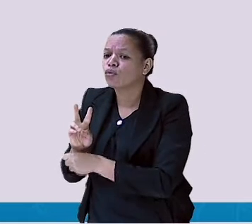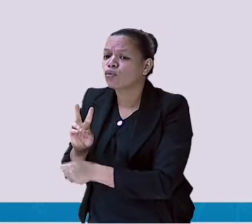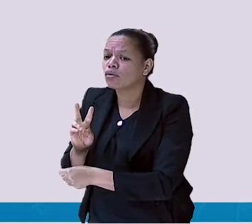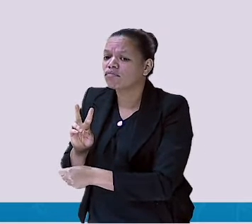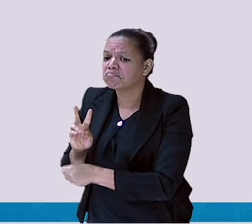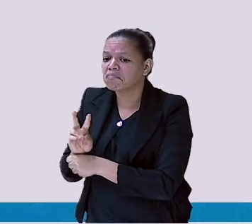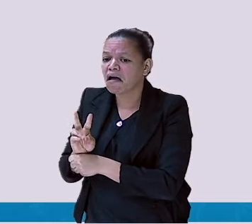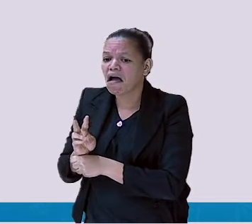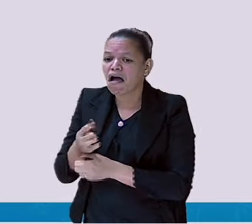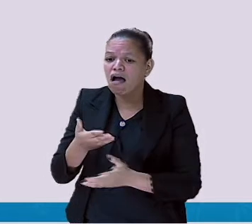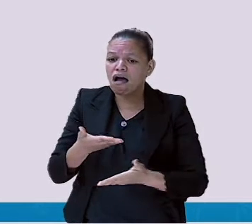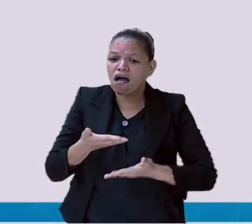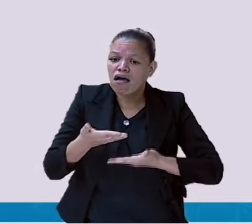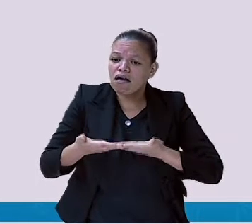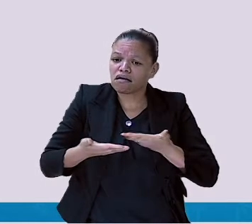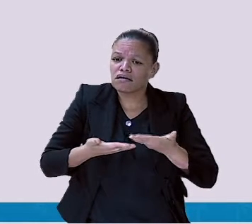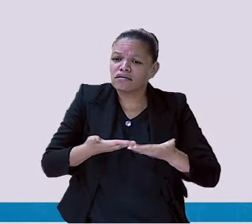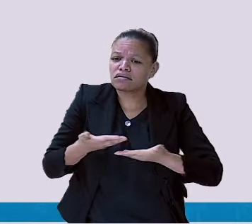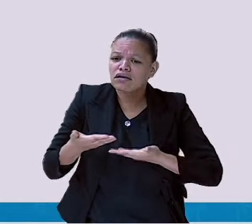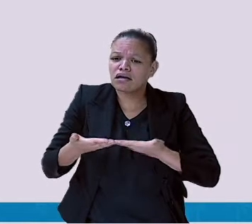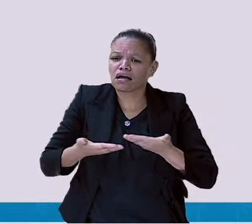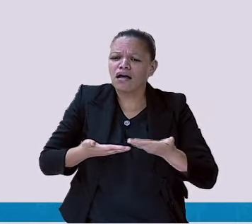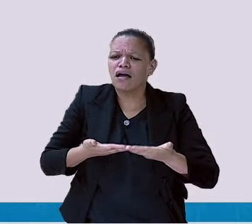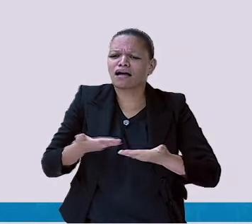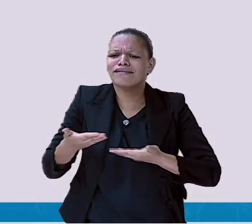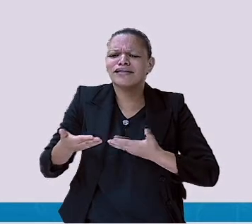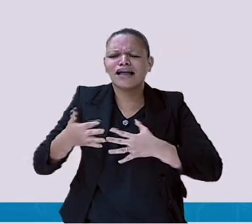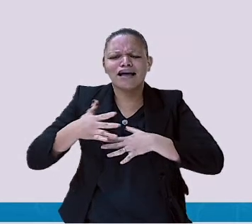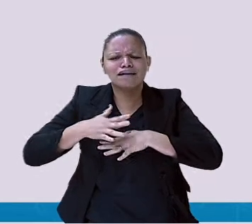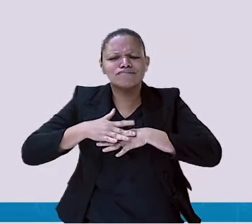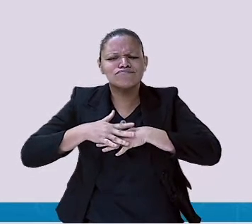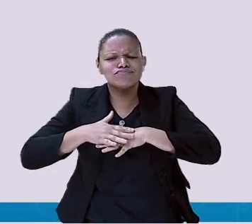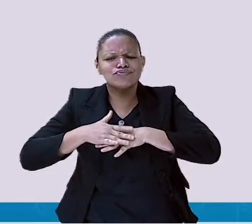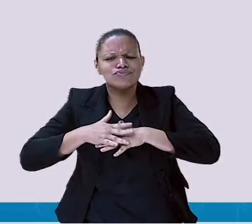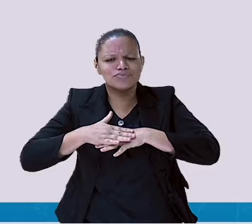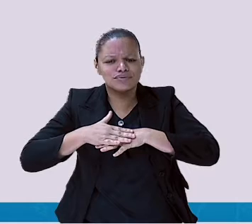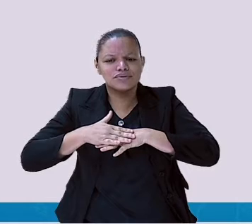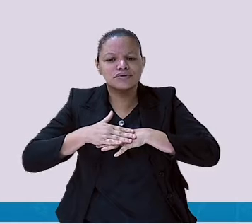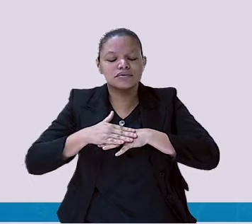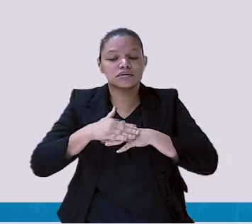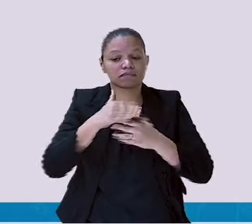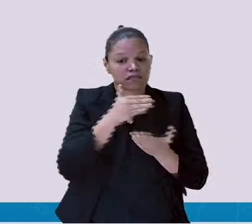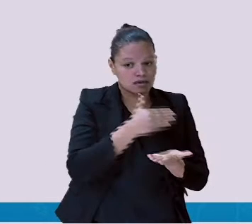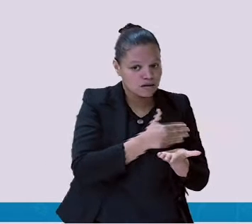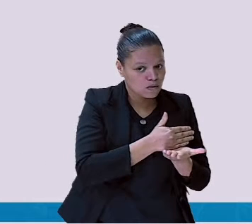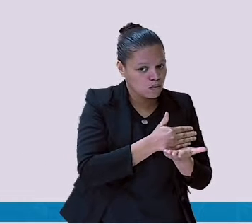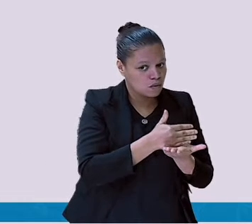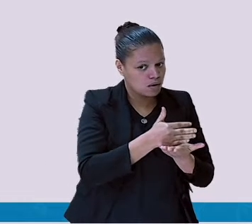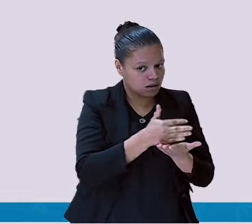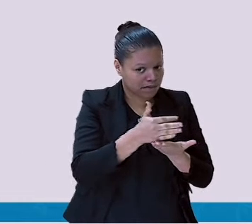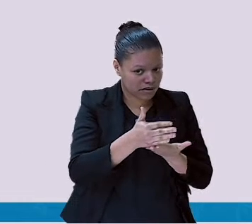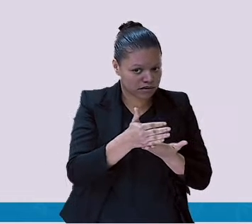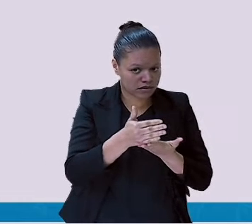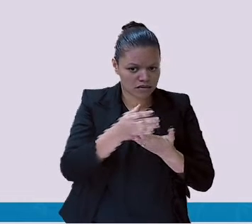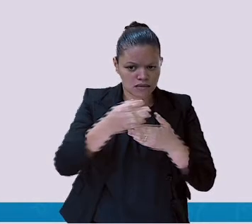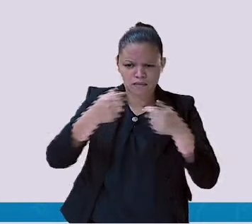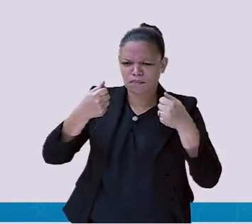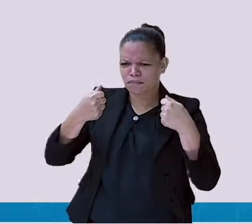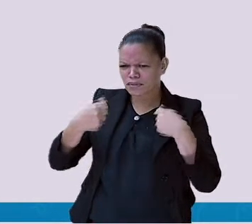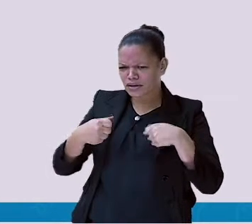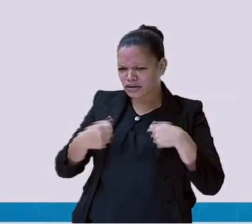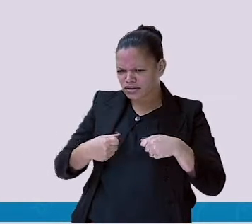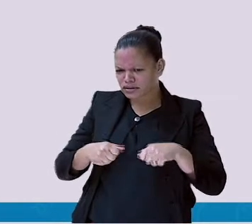fazer? No início, ele parte do princípio da dieta. Então, o que seria a dieta?